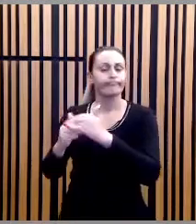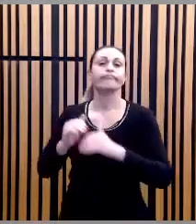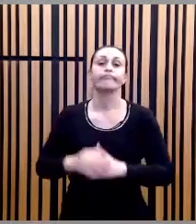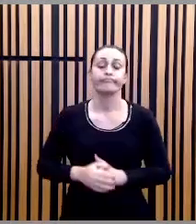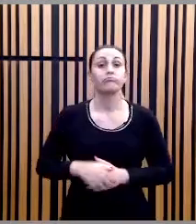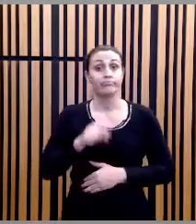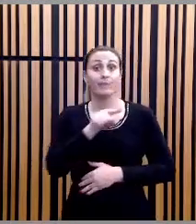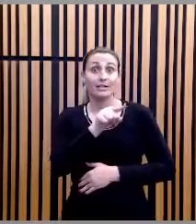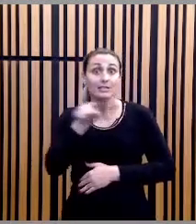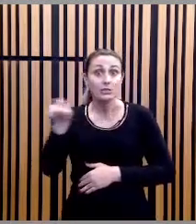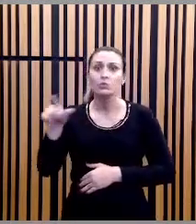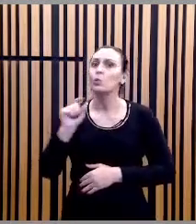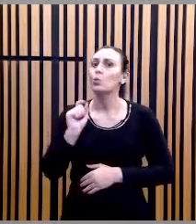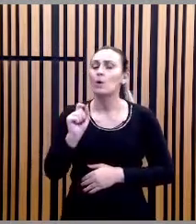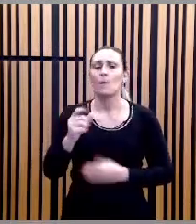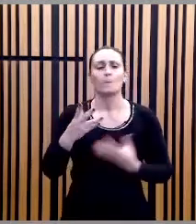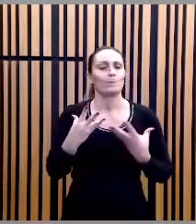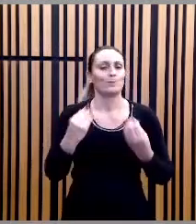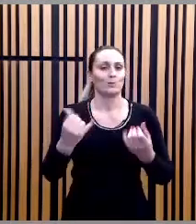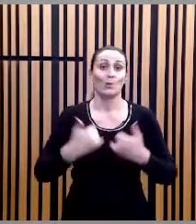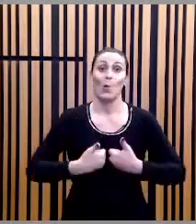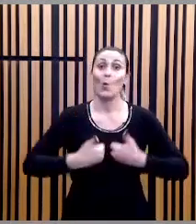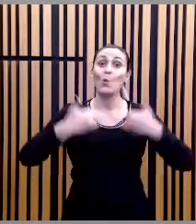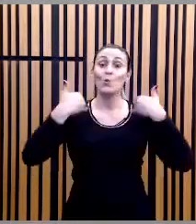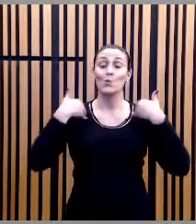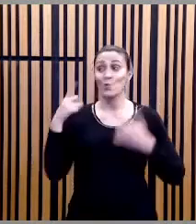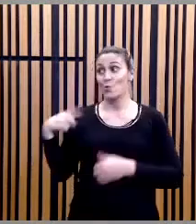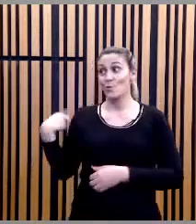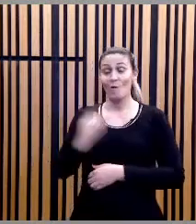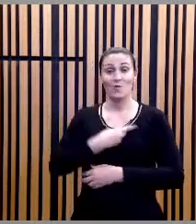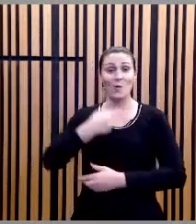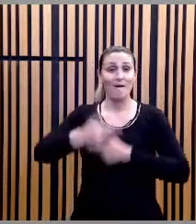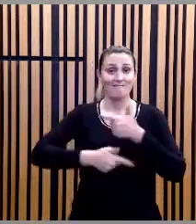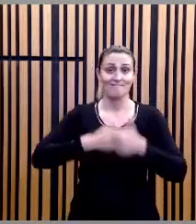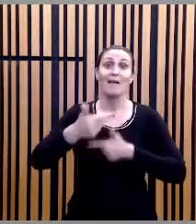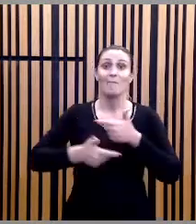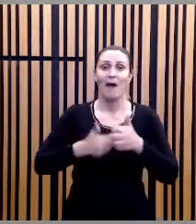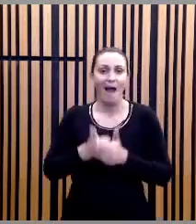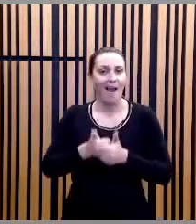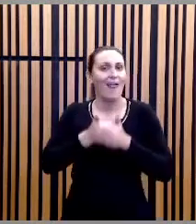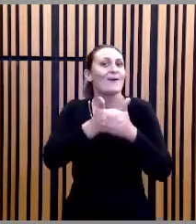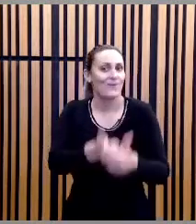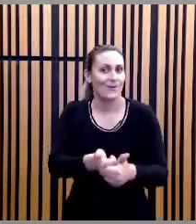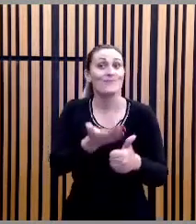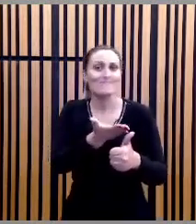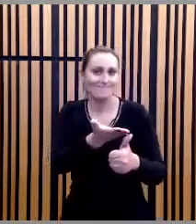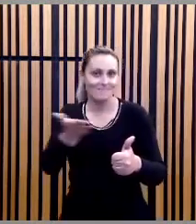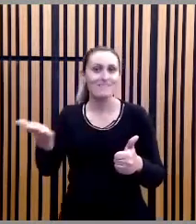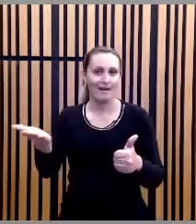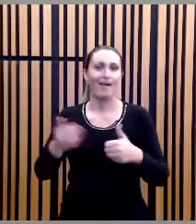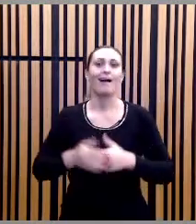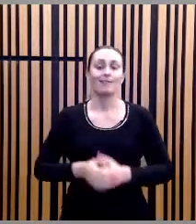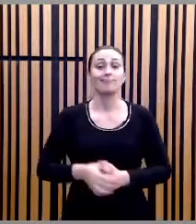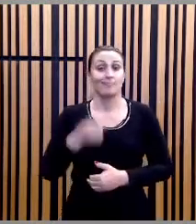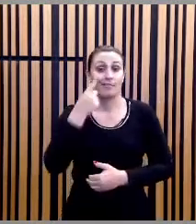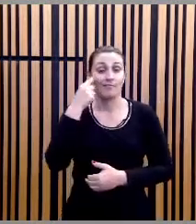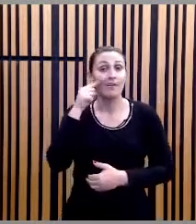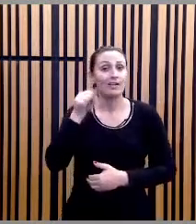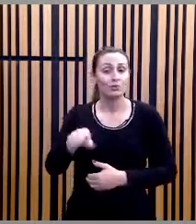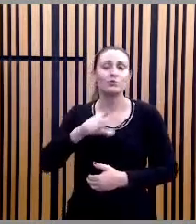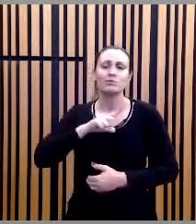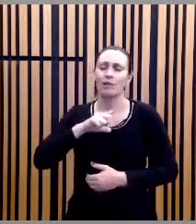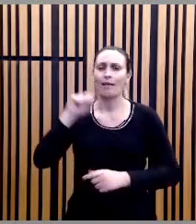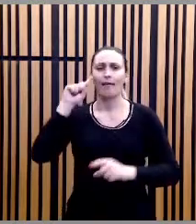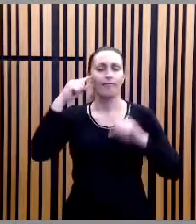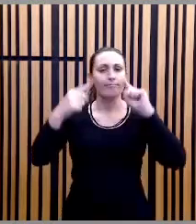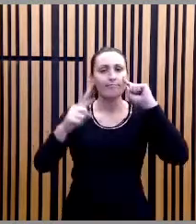isso dá muito muito orgulho, pessoal, para quem trabalha assim, de tu poder acompanhar assim um projeto aí desde a ideia, que nem a Betina falou